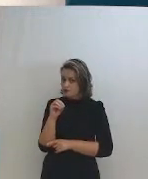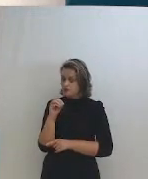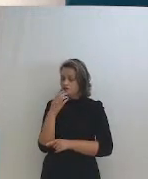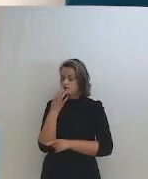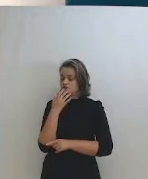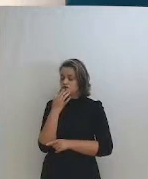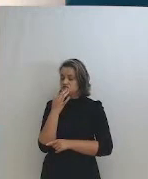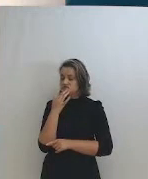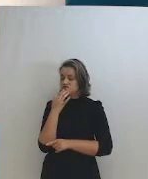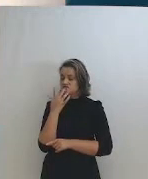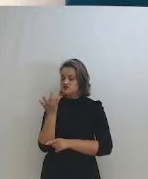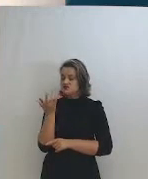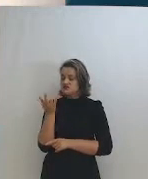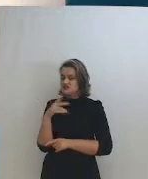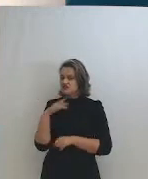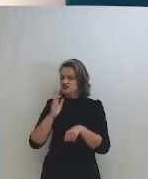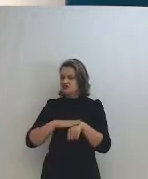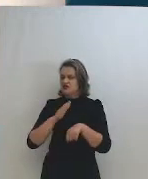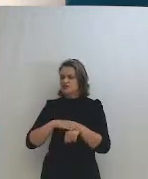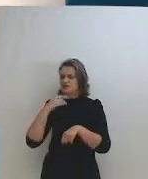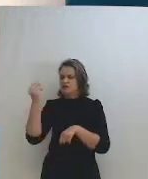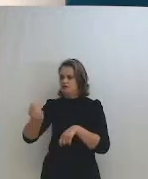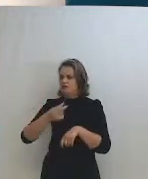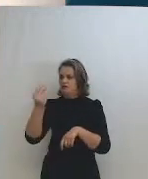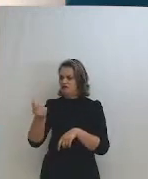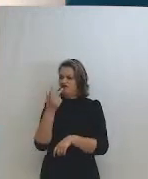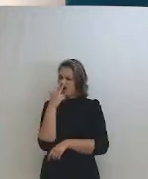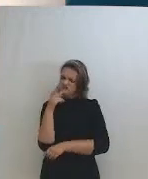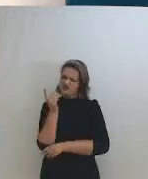excesso de prazo para justificar